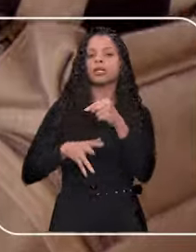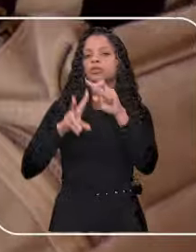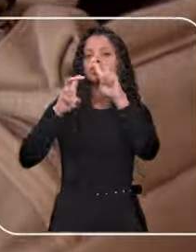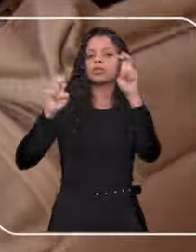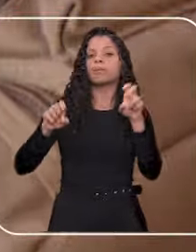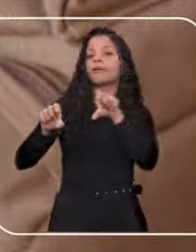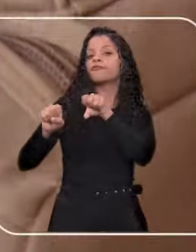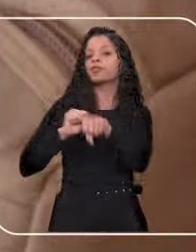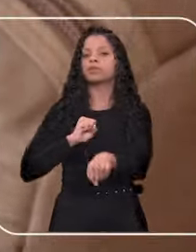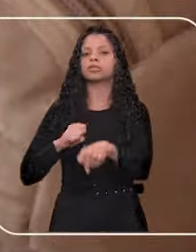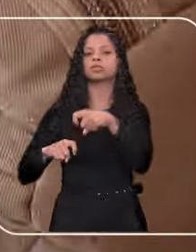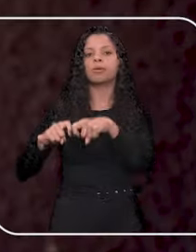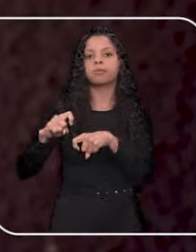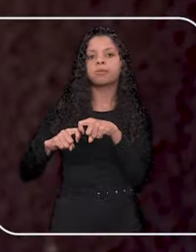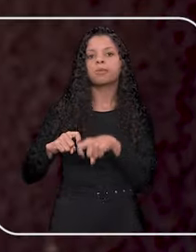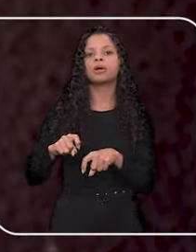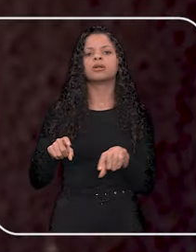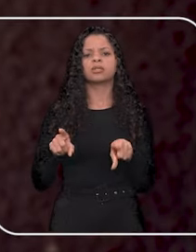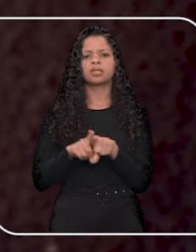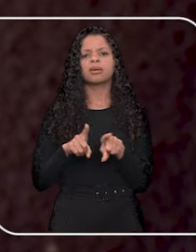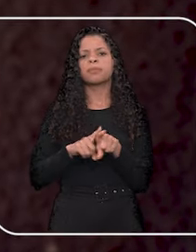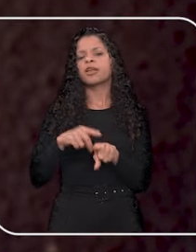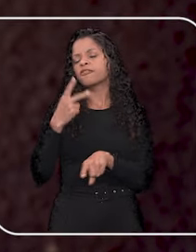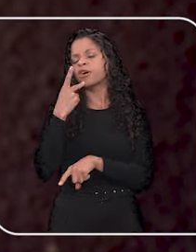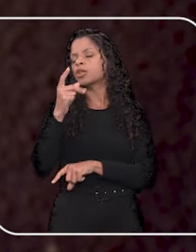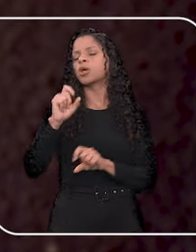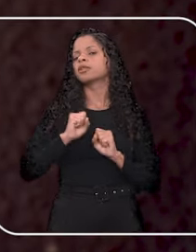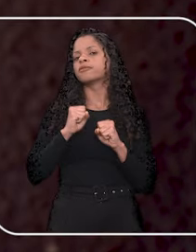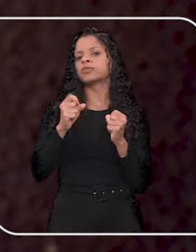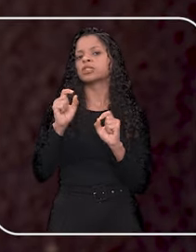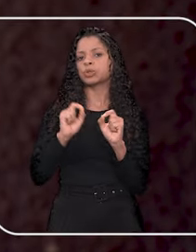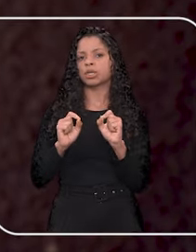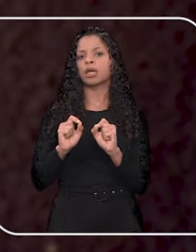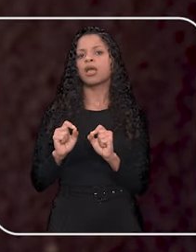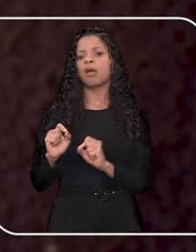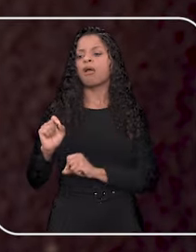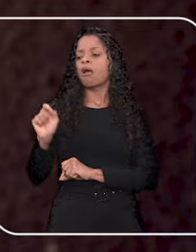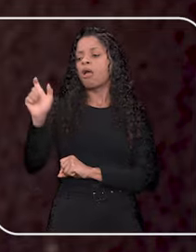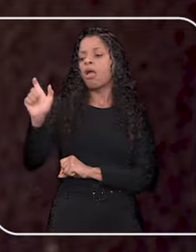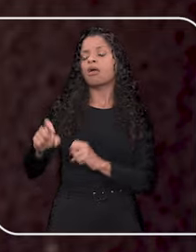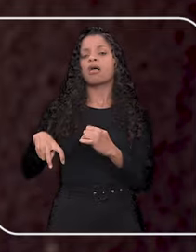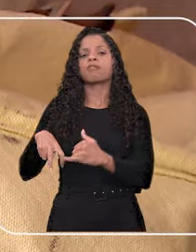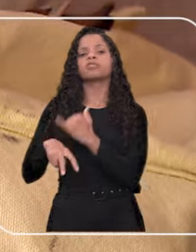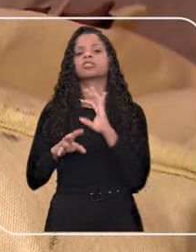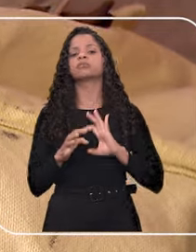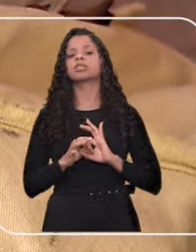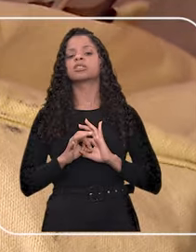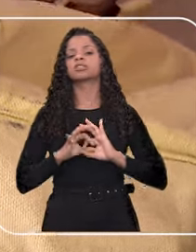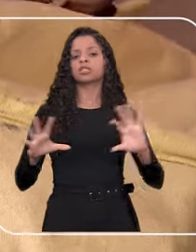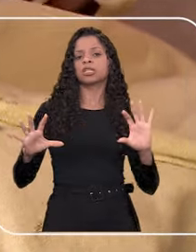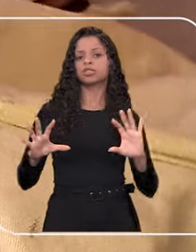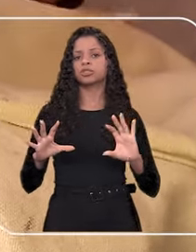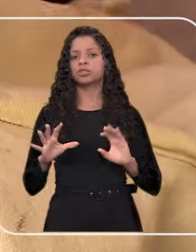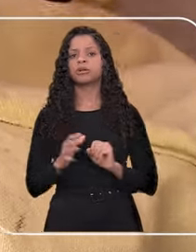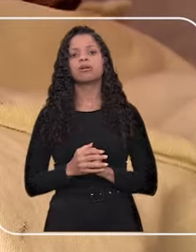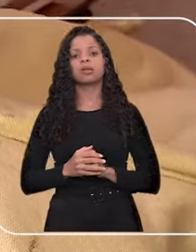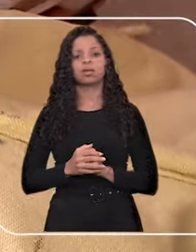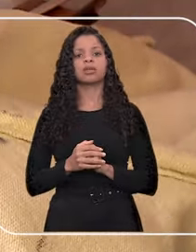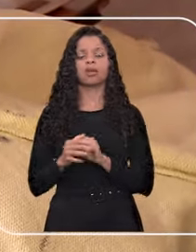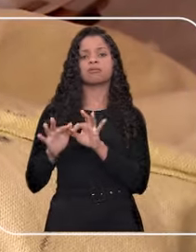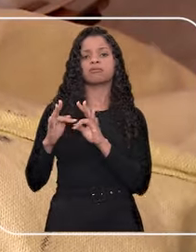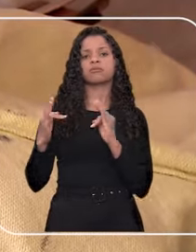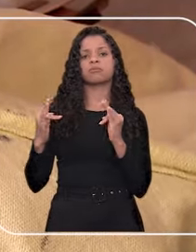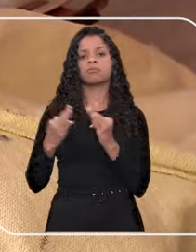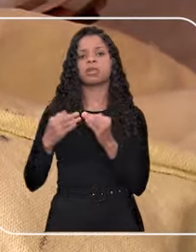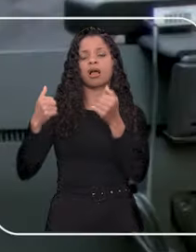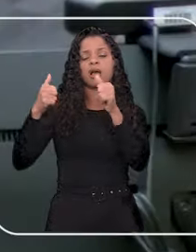sexual além de alegar que houve consentimento da vítima e que a Constituição de família seria elemento fundamental para